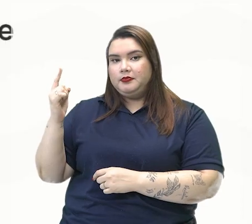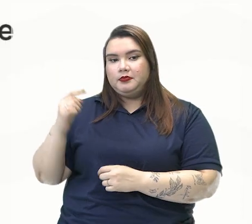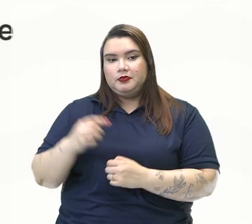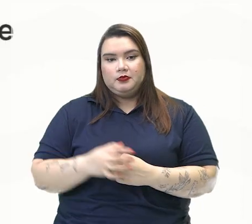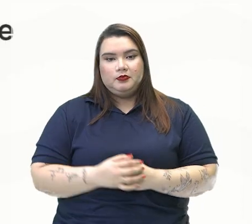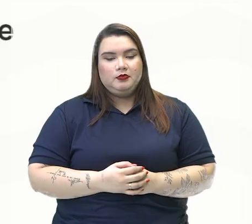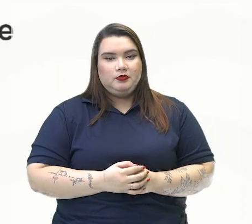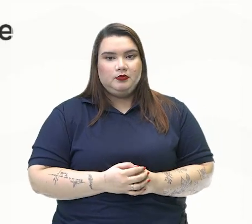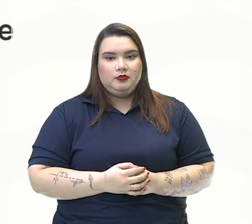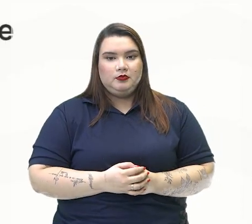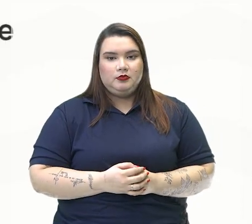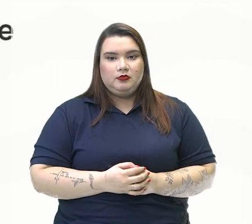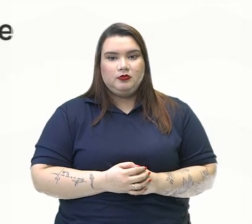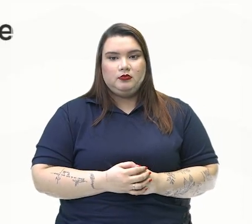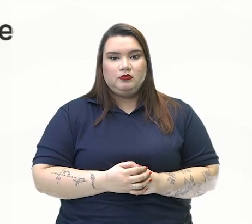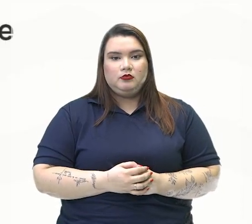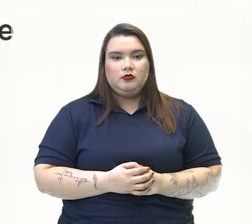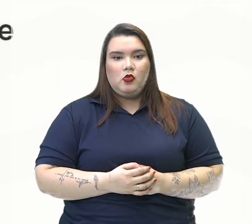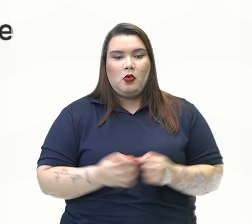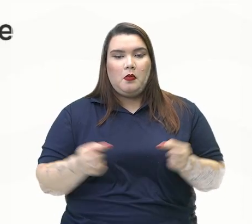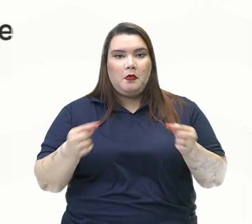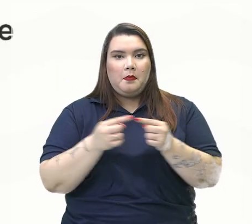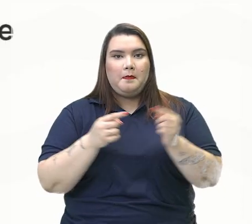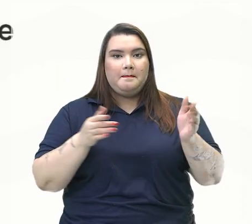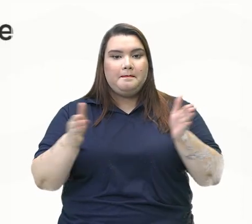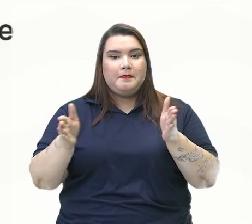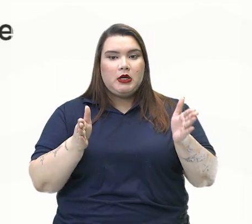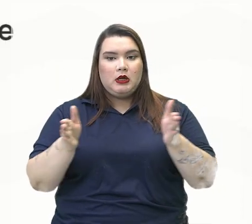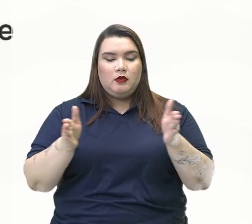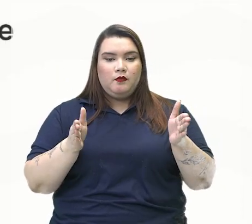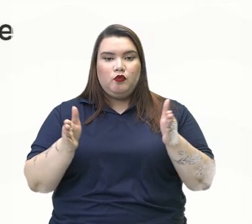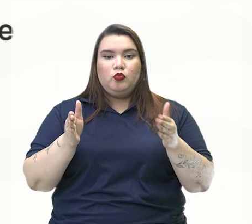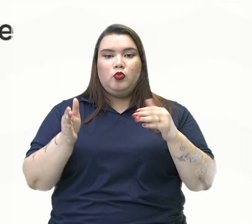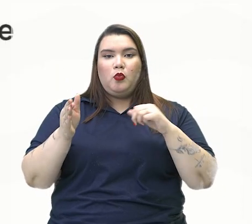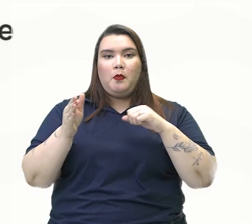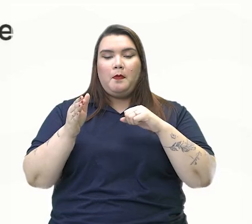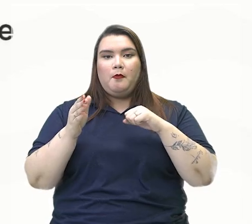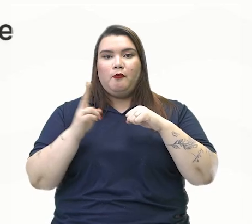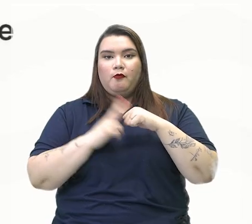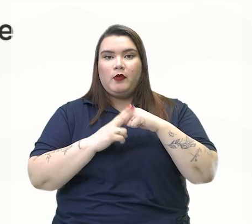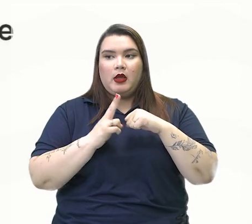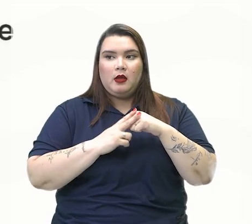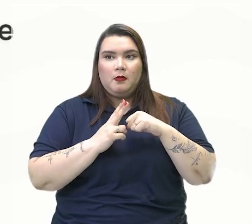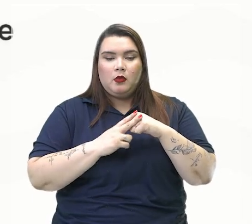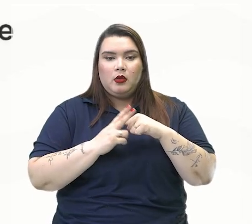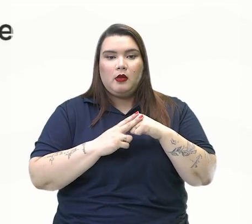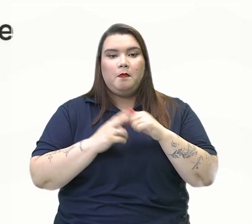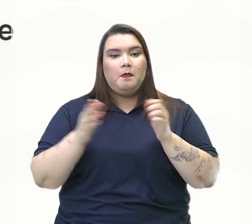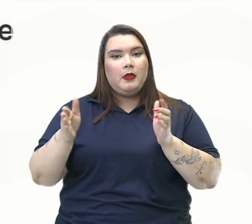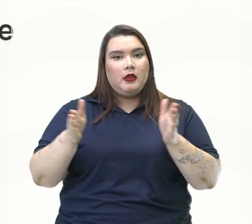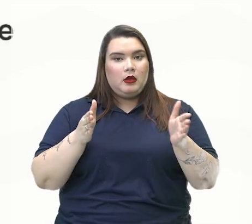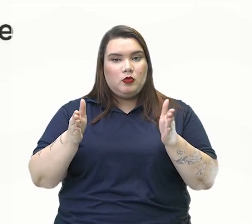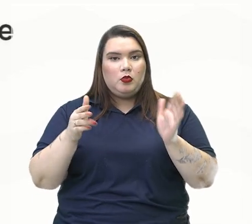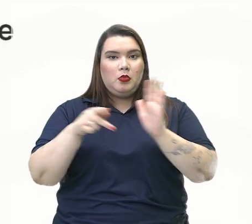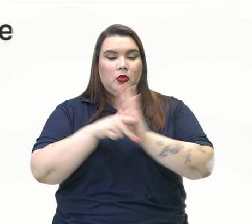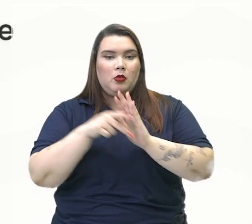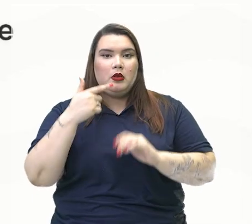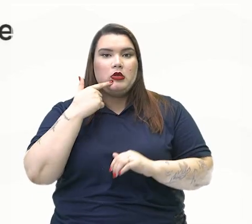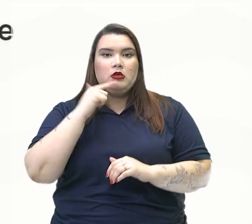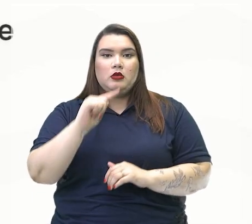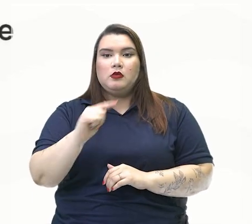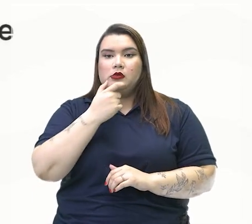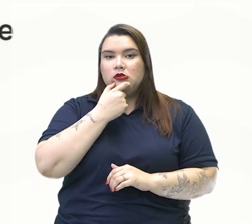Present Perfect Continuous, ou presente perfeito progressivo. Então, é um tempo verbal da língua inglesa, tá? E ele